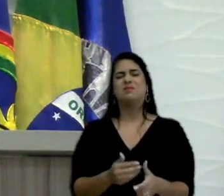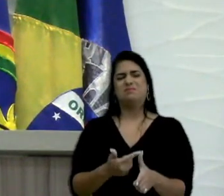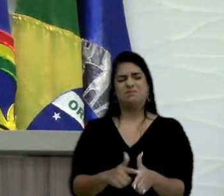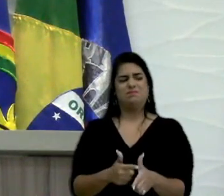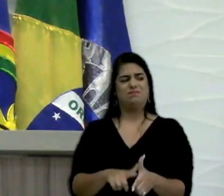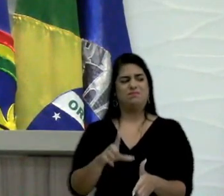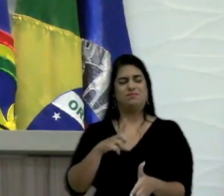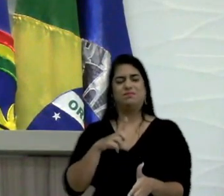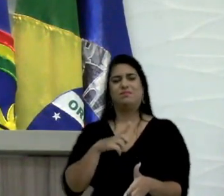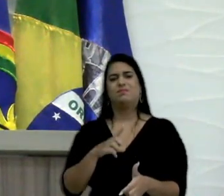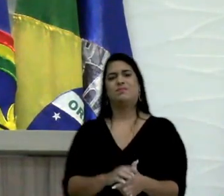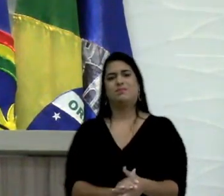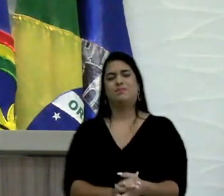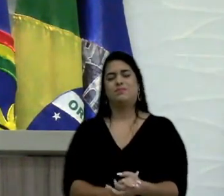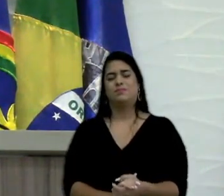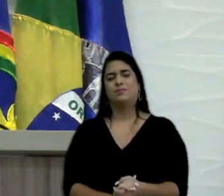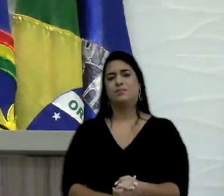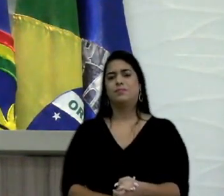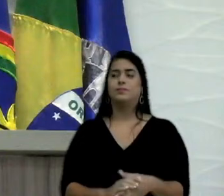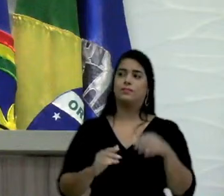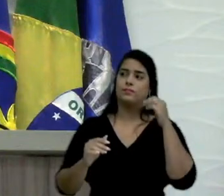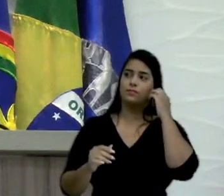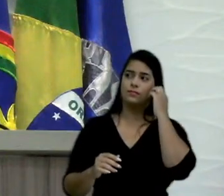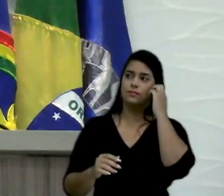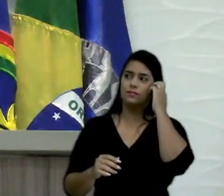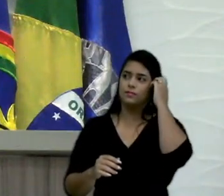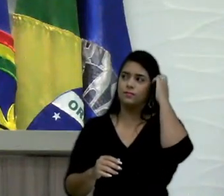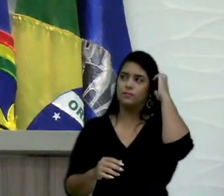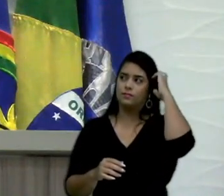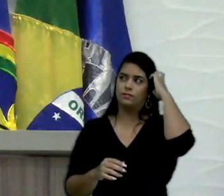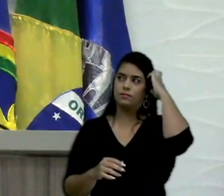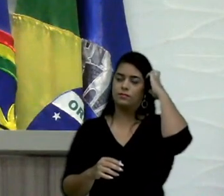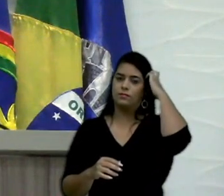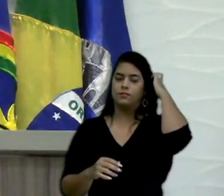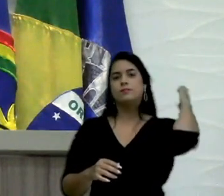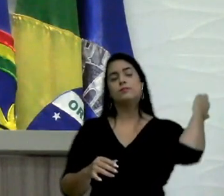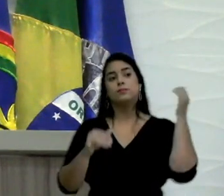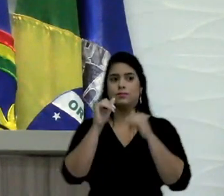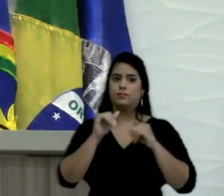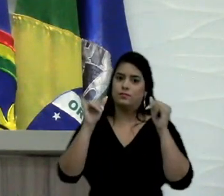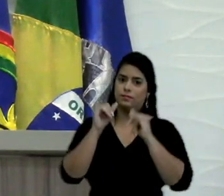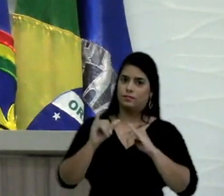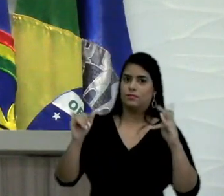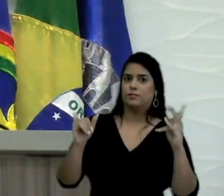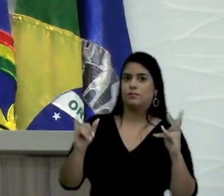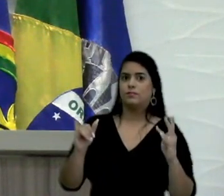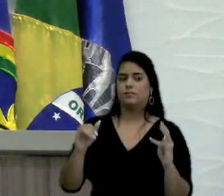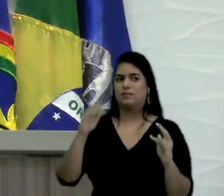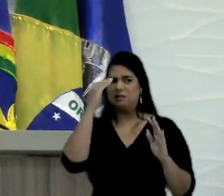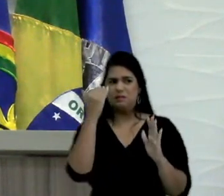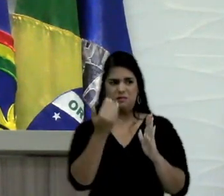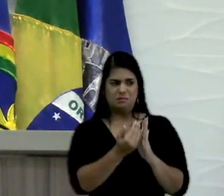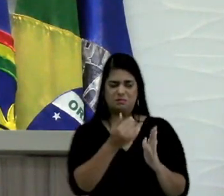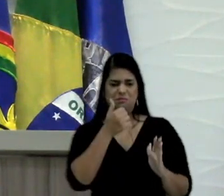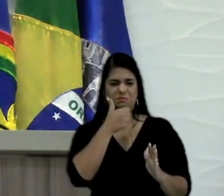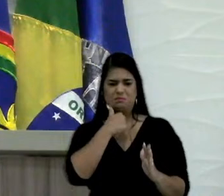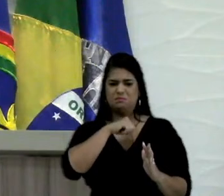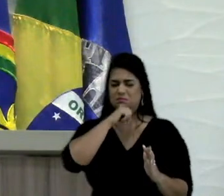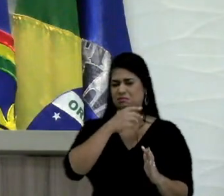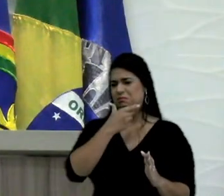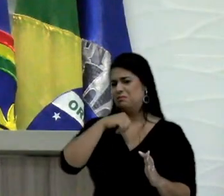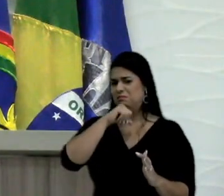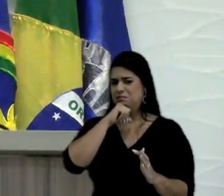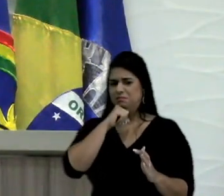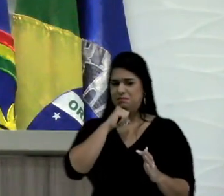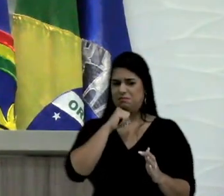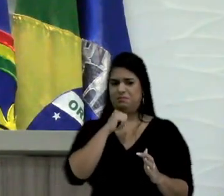problema foi como eu disse aqui a todo mundo não obedece mais pai não obedece mãe não quer trabalhar quer ver